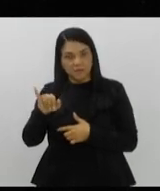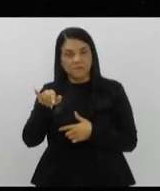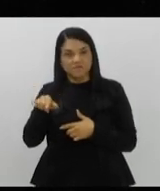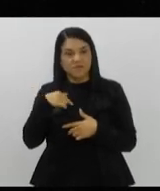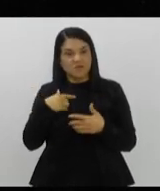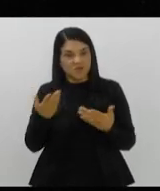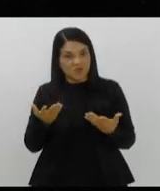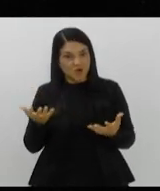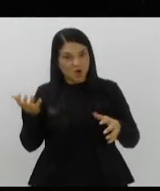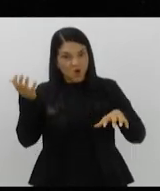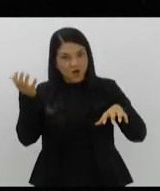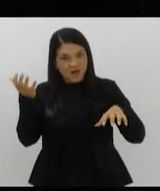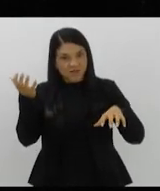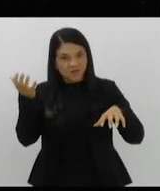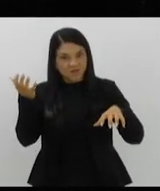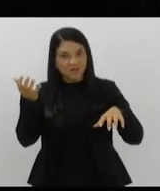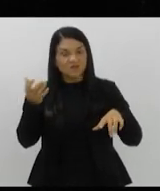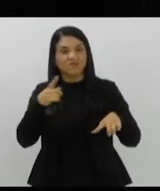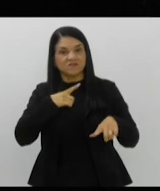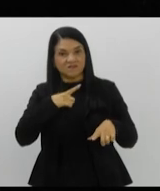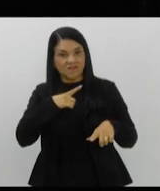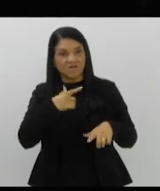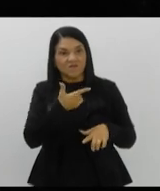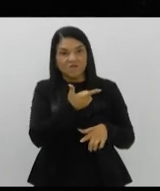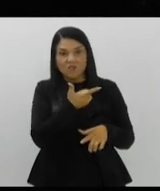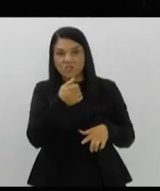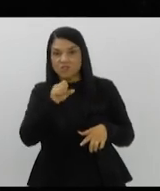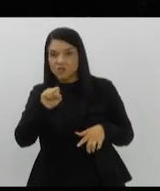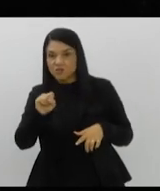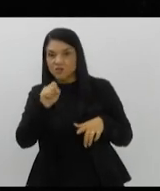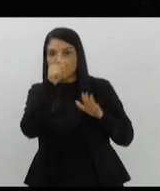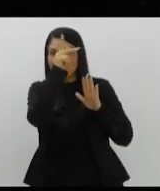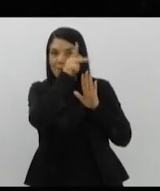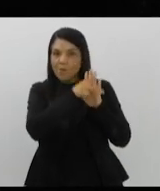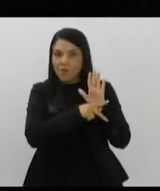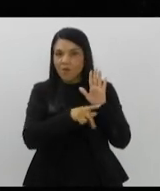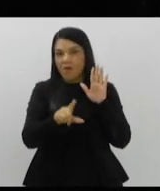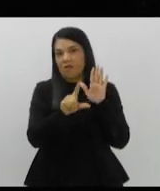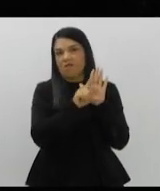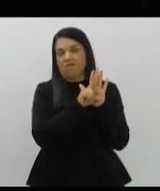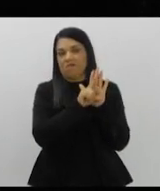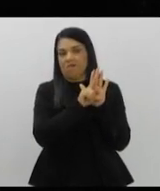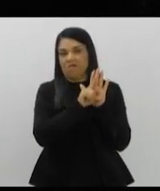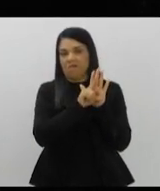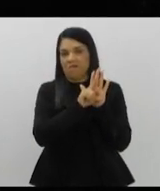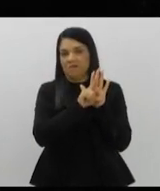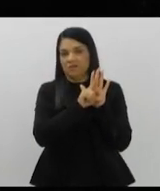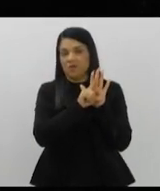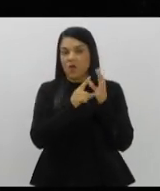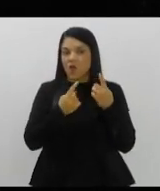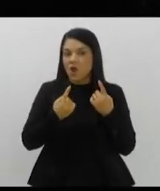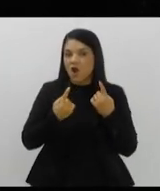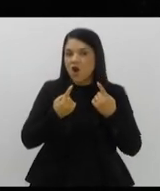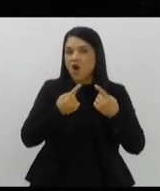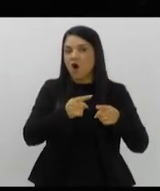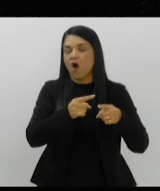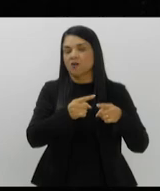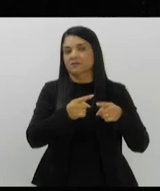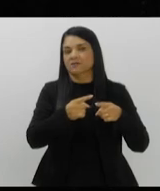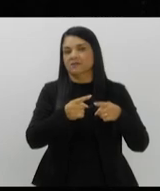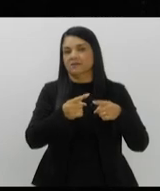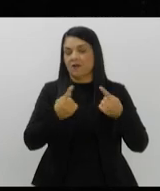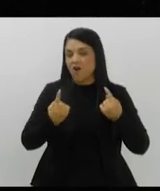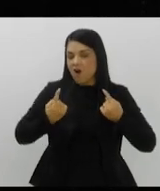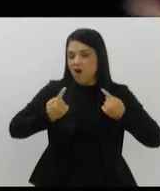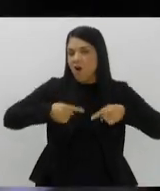Congresso, 28 projetos de lei, deputado Serafini, que são contra o clima e contra a